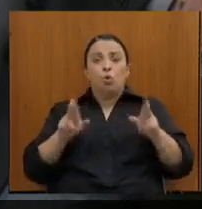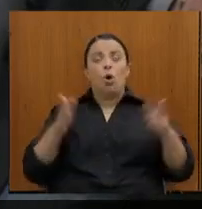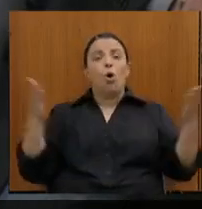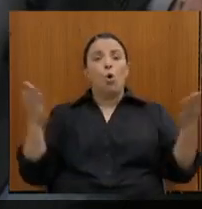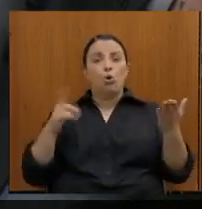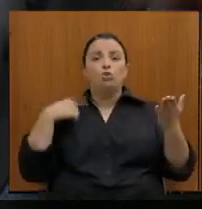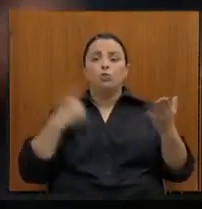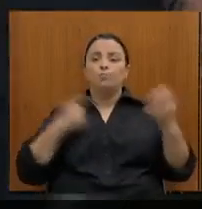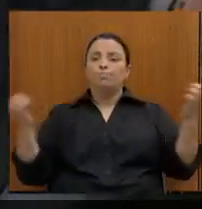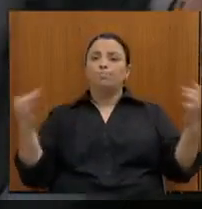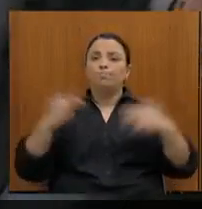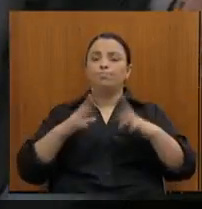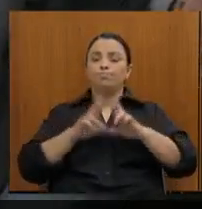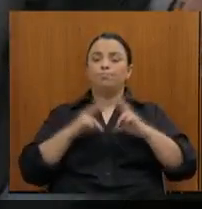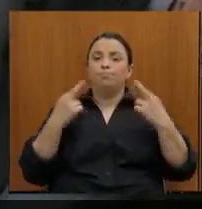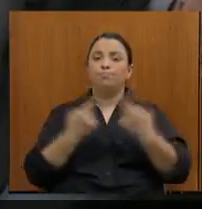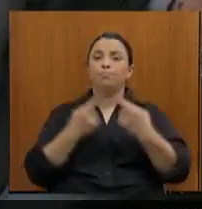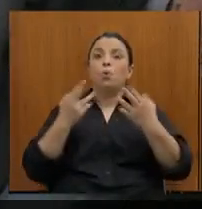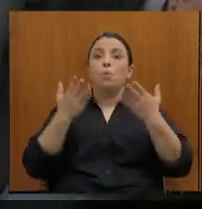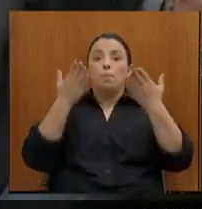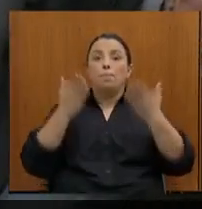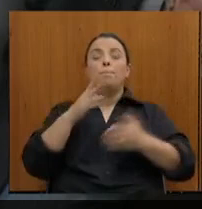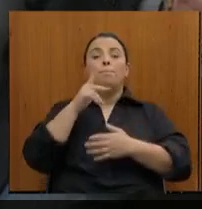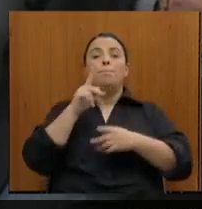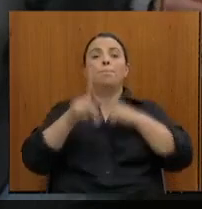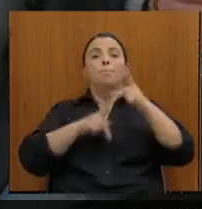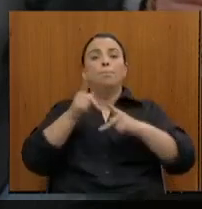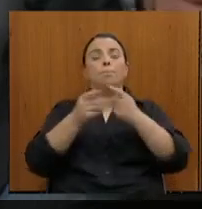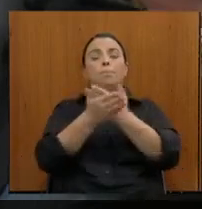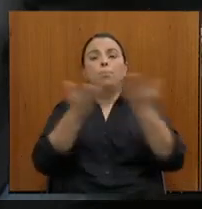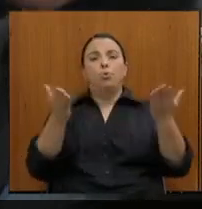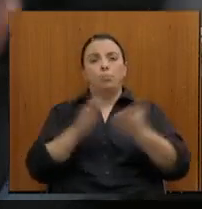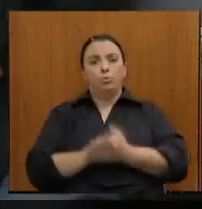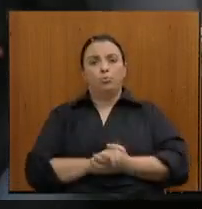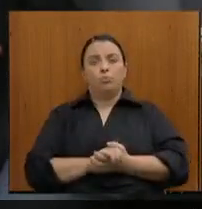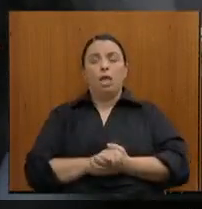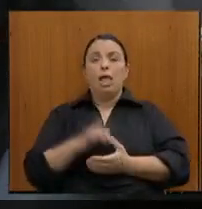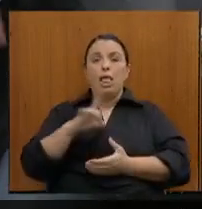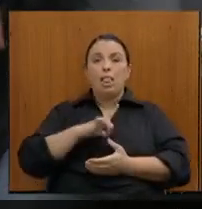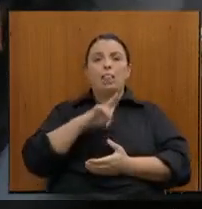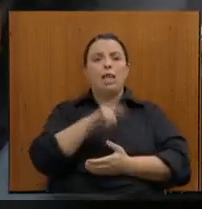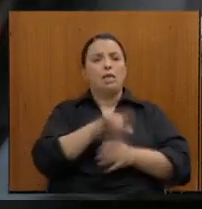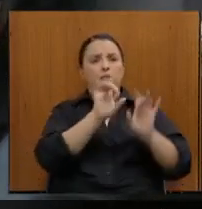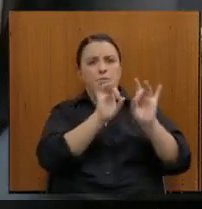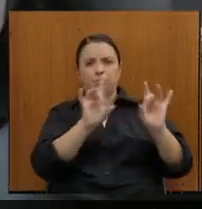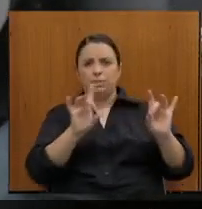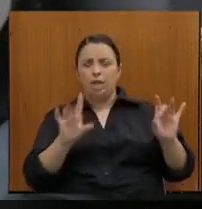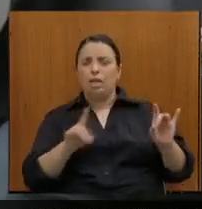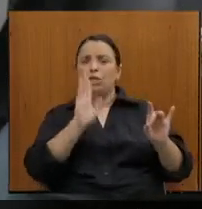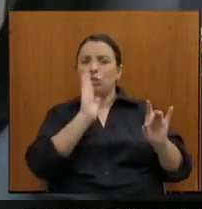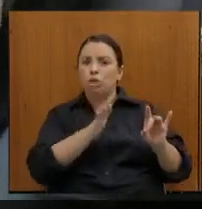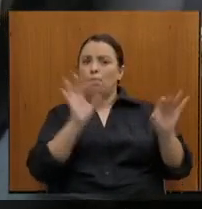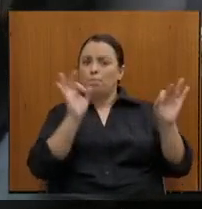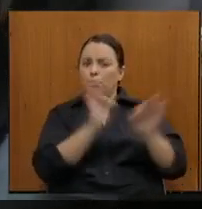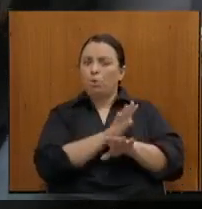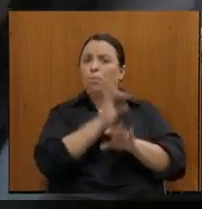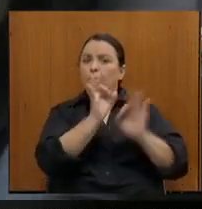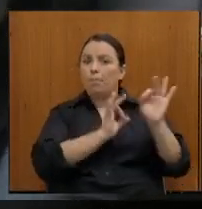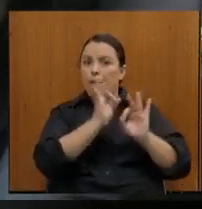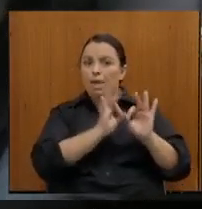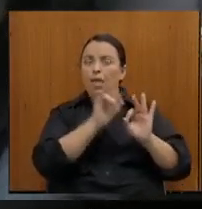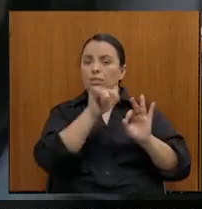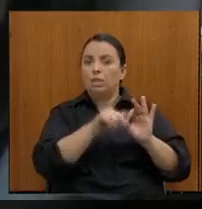público Vamos ouvir os maiores e mais bem preparados especialistas em tecnologia